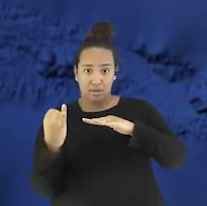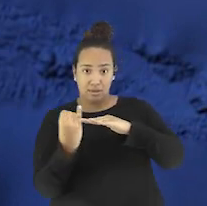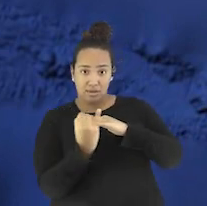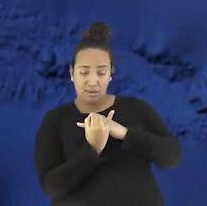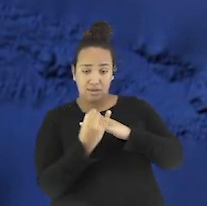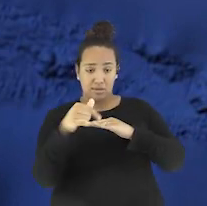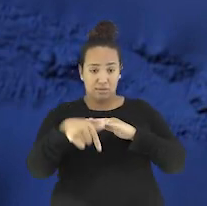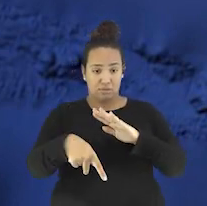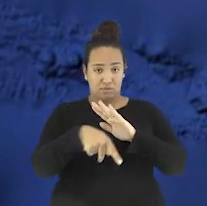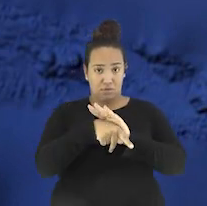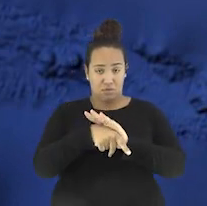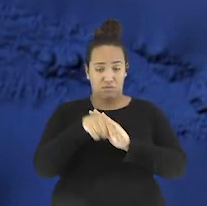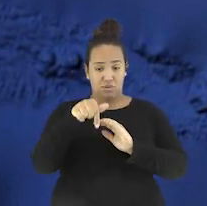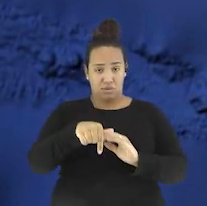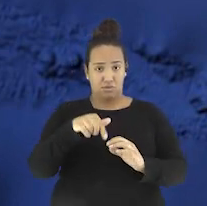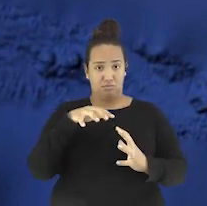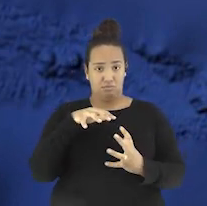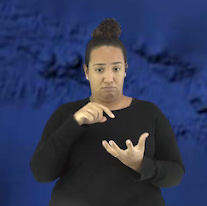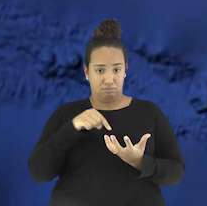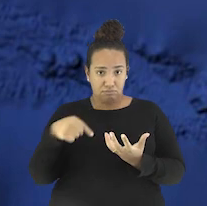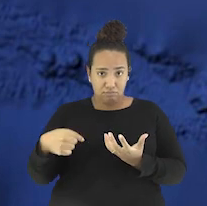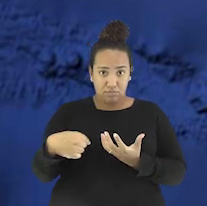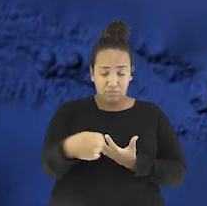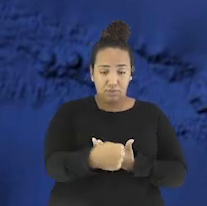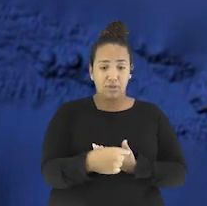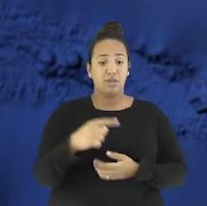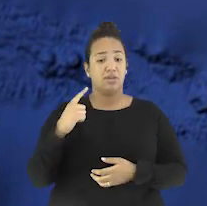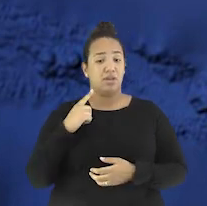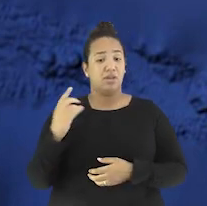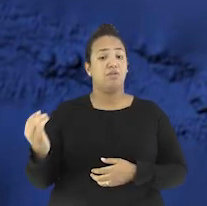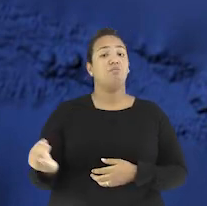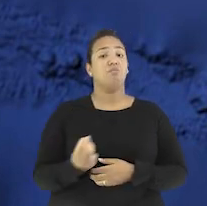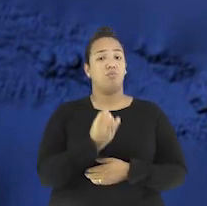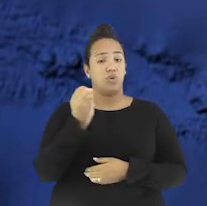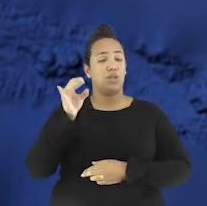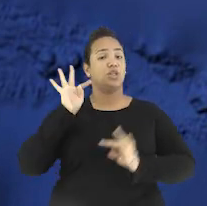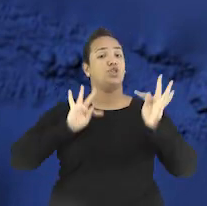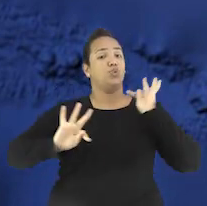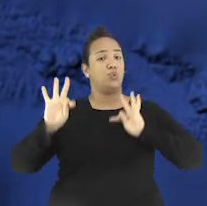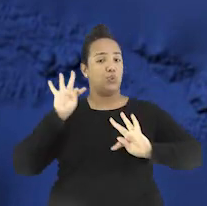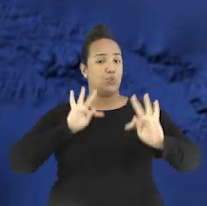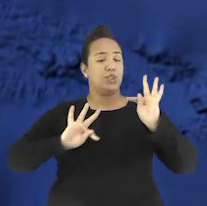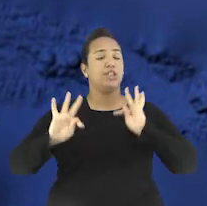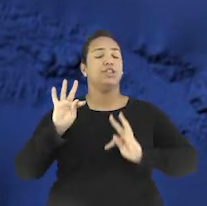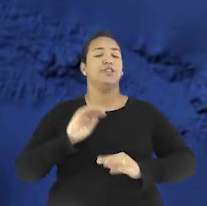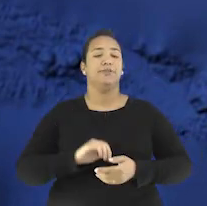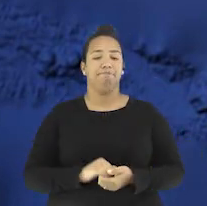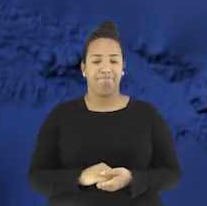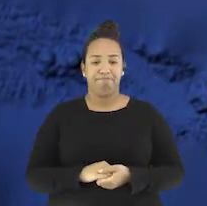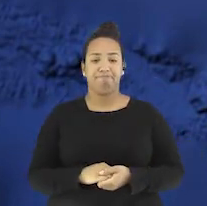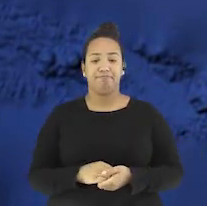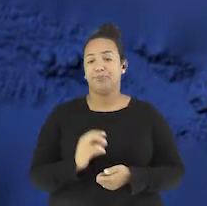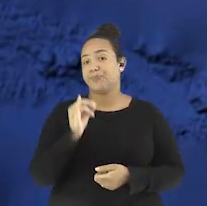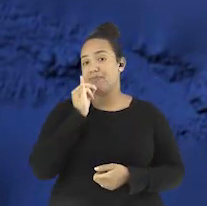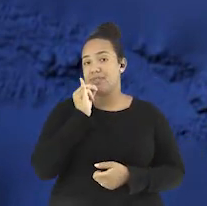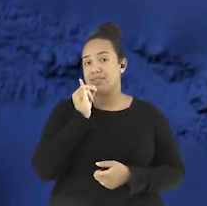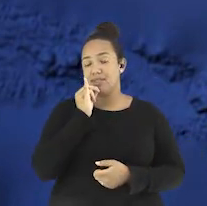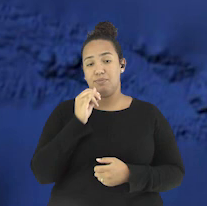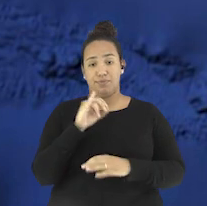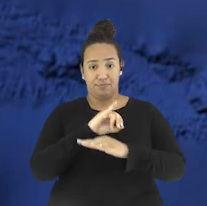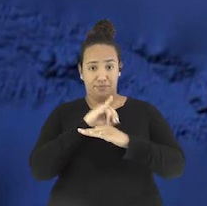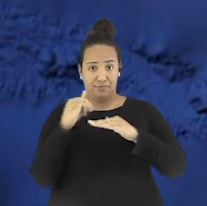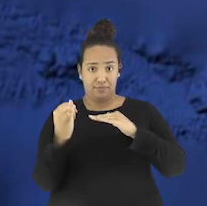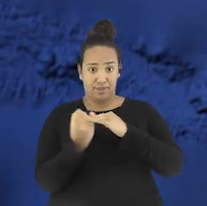da Macronésia, Melanésia e Polinésia, têm uma importância turística muito grande para o continente, como, por exemplo, a ilha de